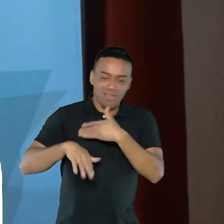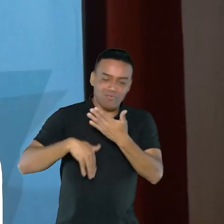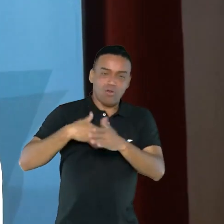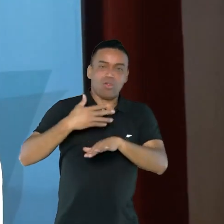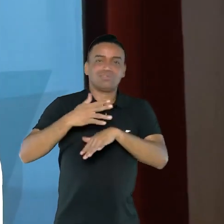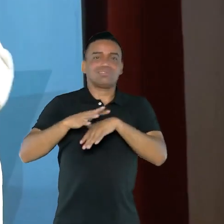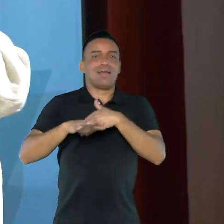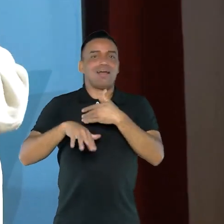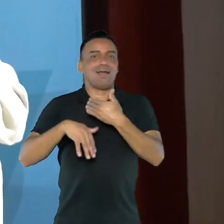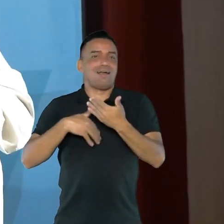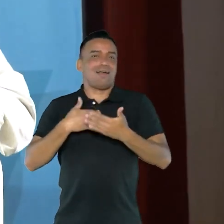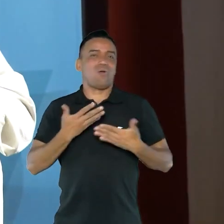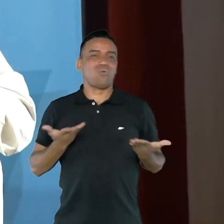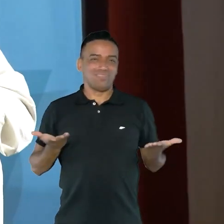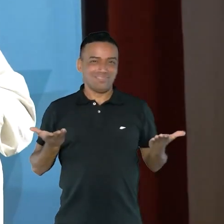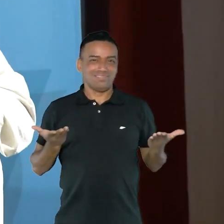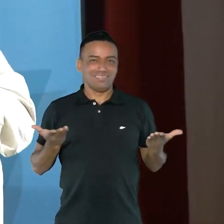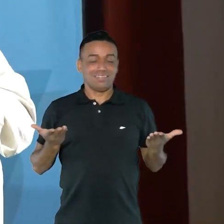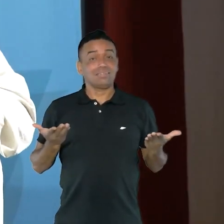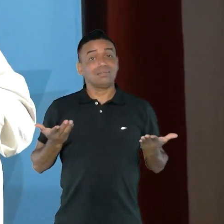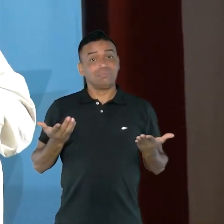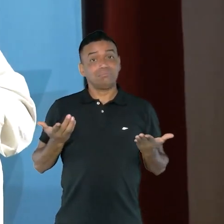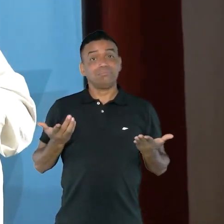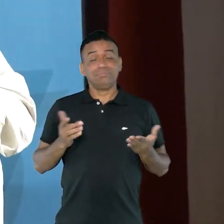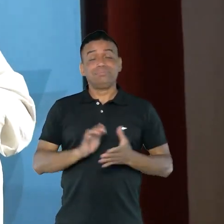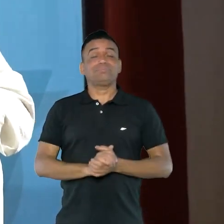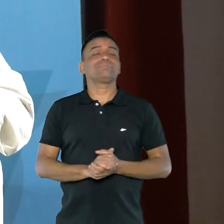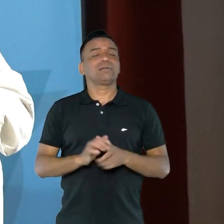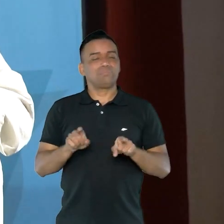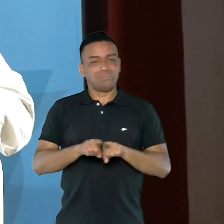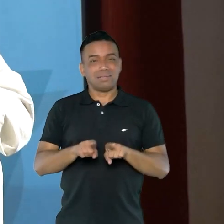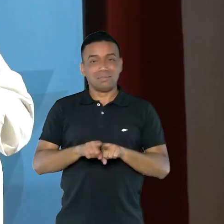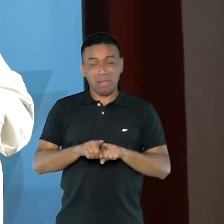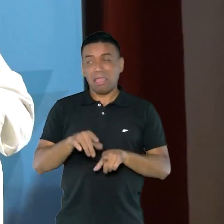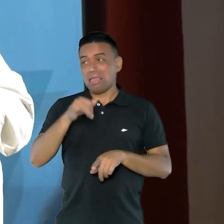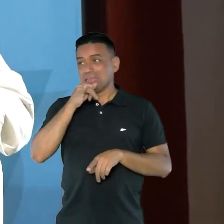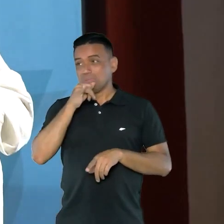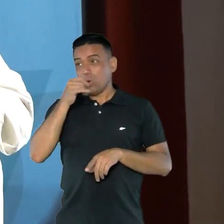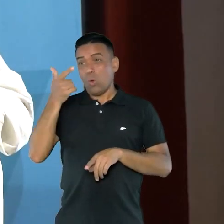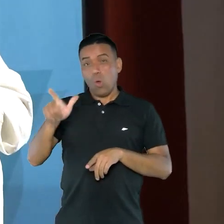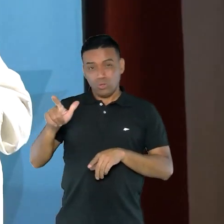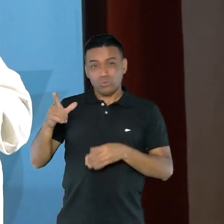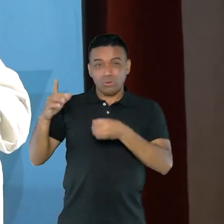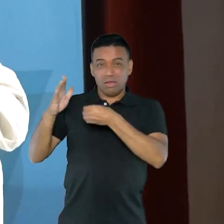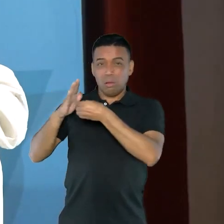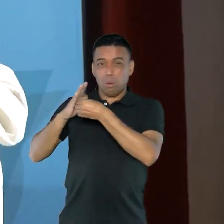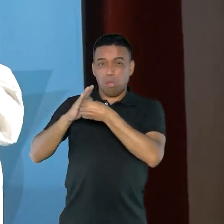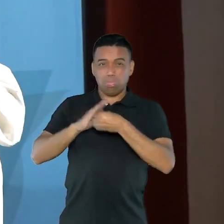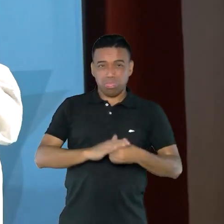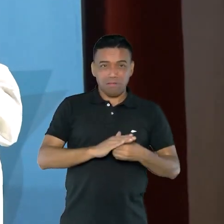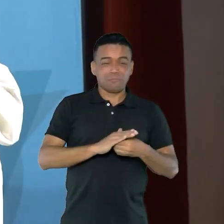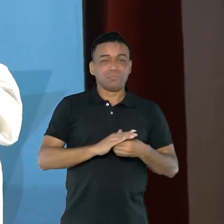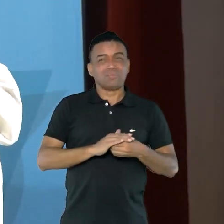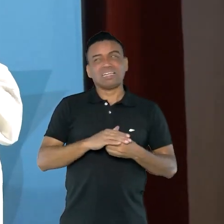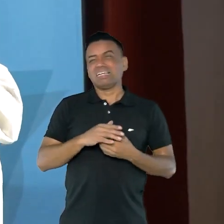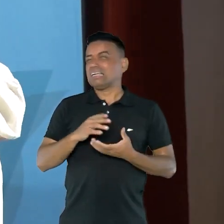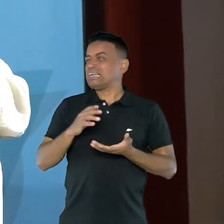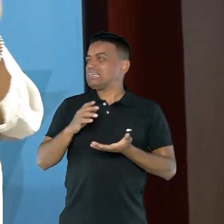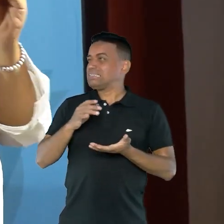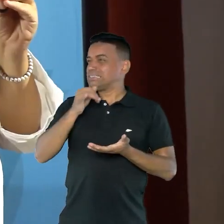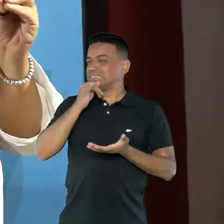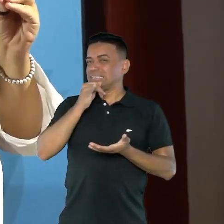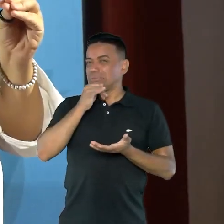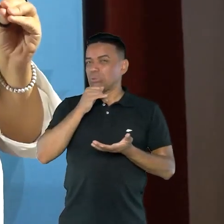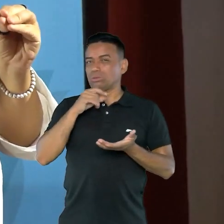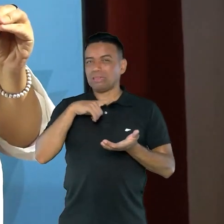né? Por outro lado, embora haja muita repressão, há uma certa, em falta de palavra melhor aqui, uma